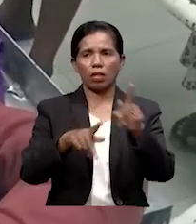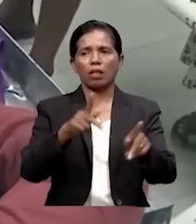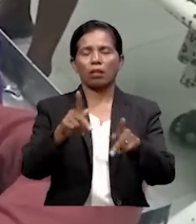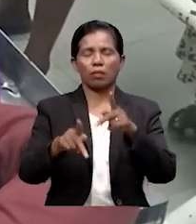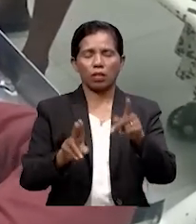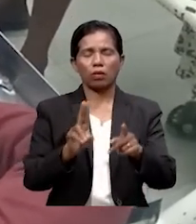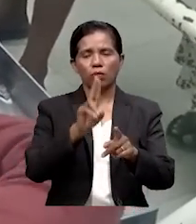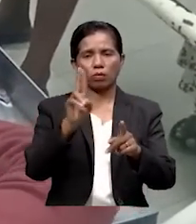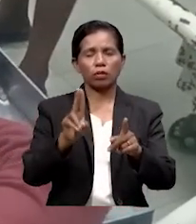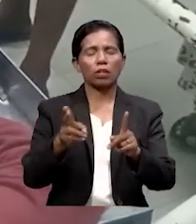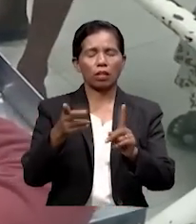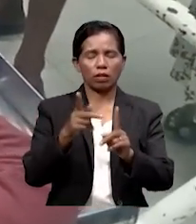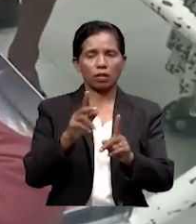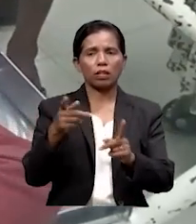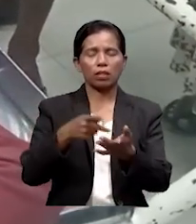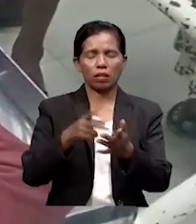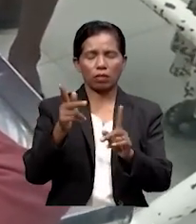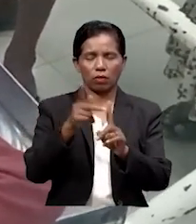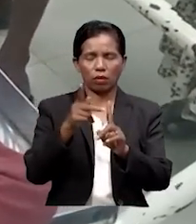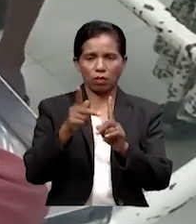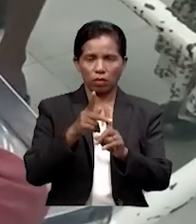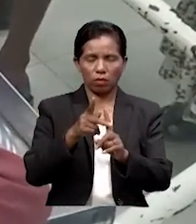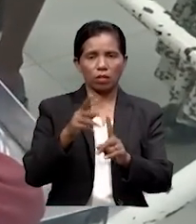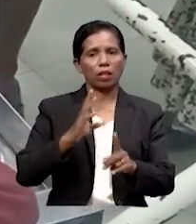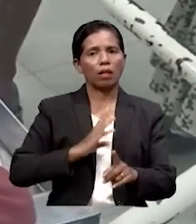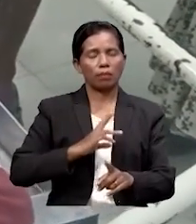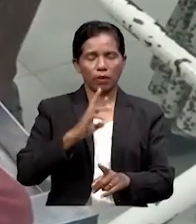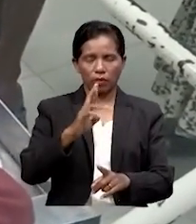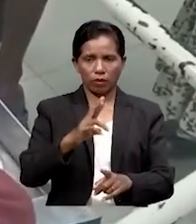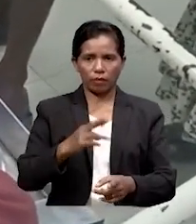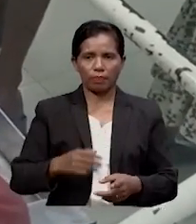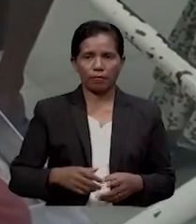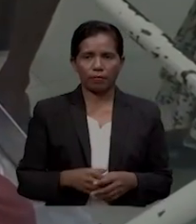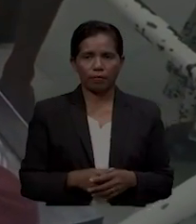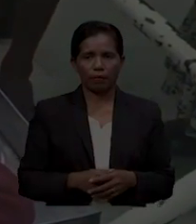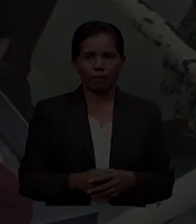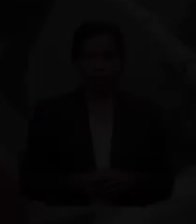aluga uma cos e a área kulau suku bekora. Santina de Jesus, marido da Costa, Ziemen.